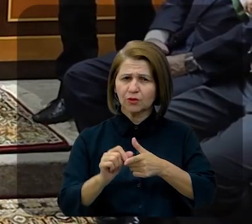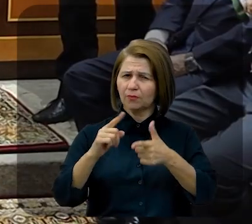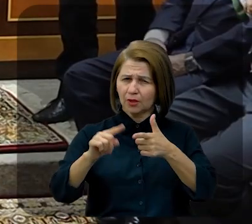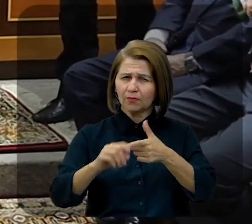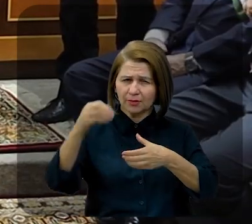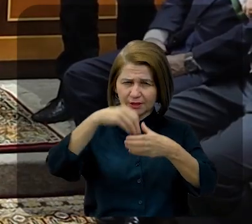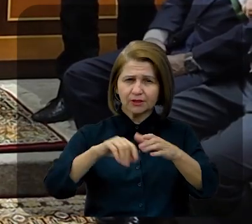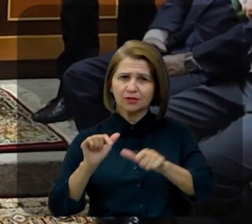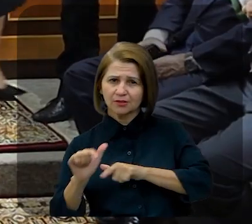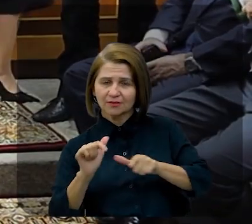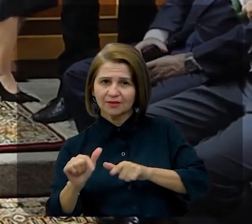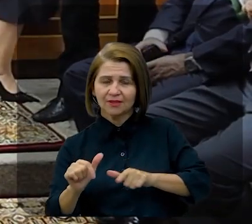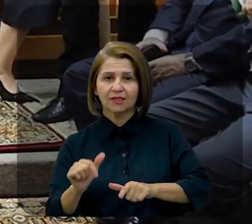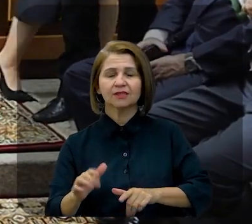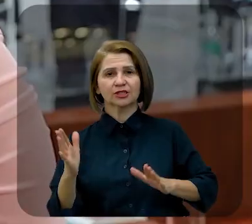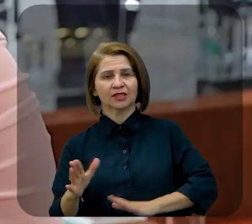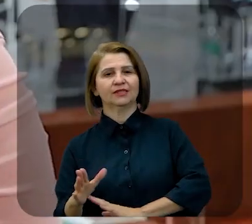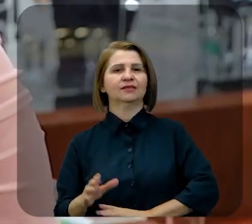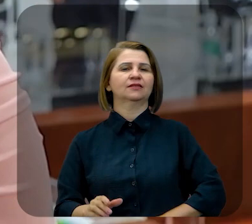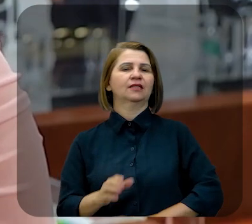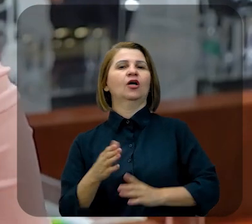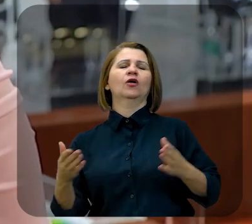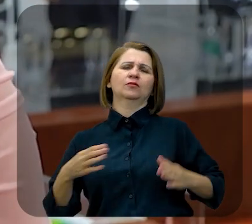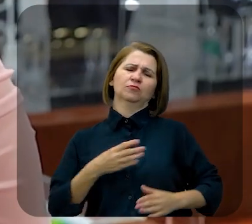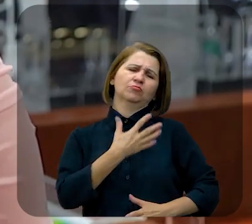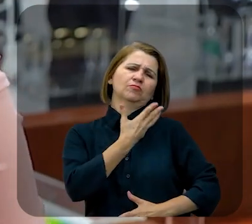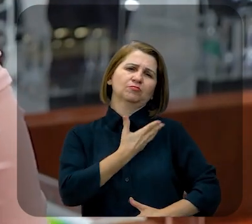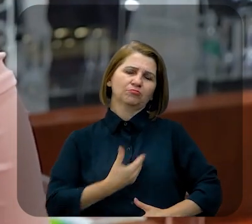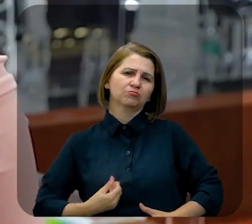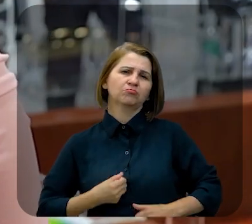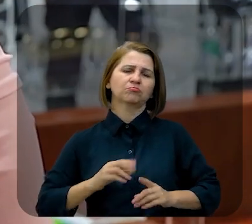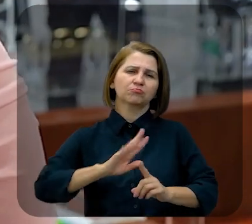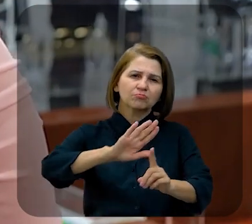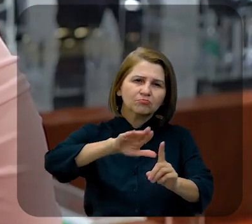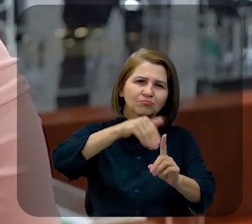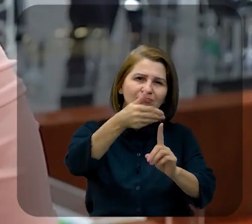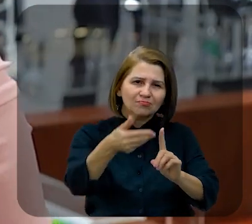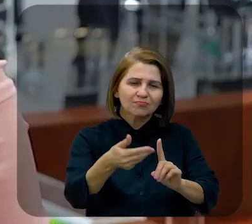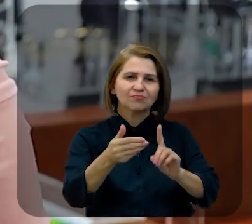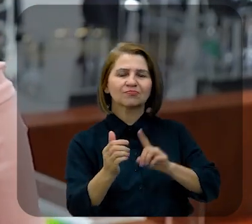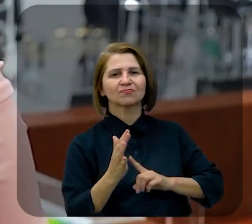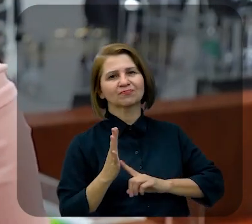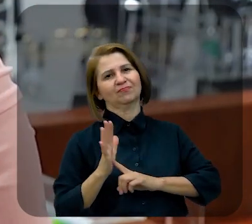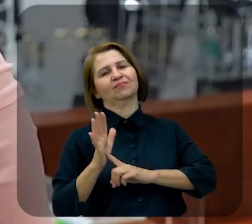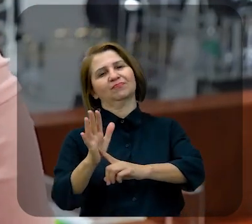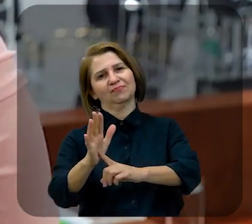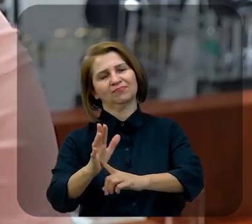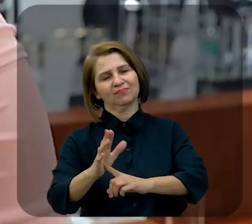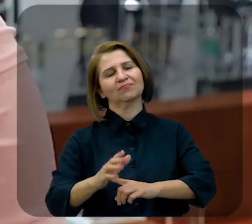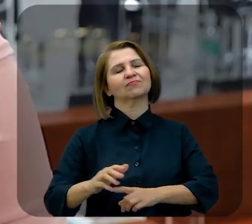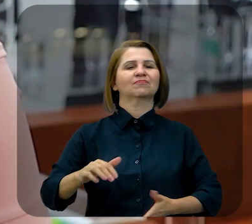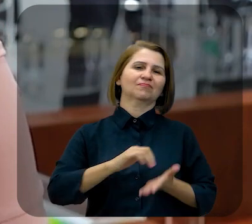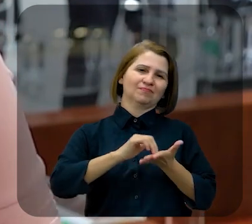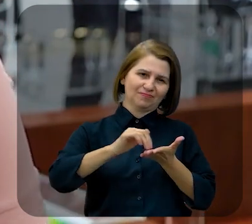foi agraciada no grau Grande Oficial. É uma honra enorme, né? Eu estou representando aqui todos os servidores da Diretoria de Saúde do Trabalhador,